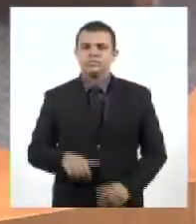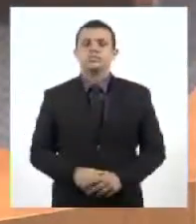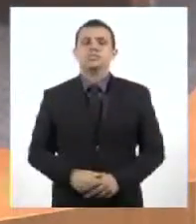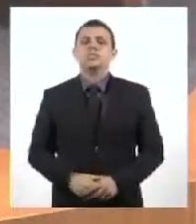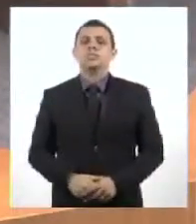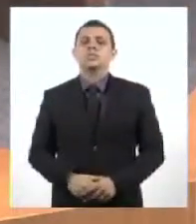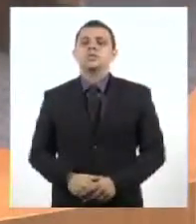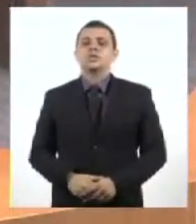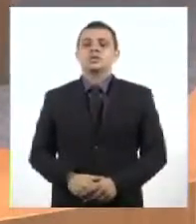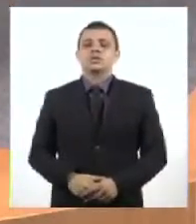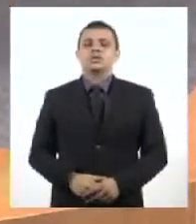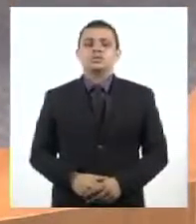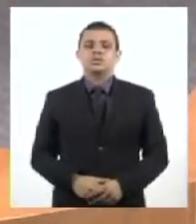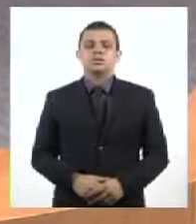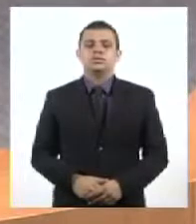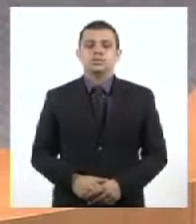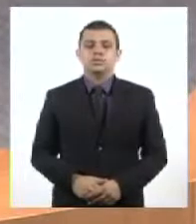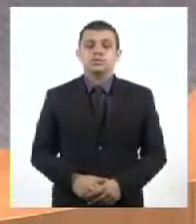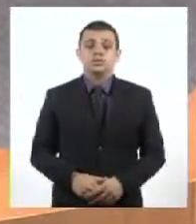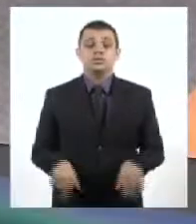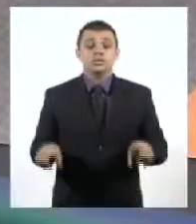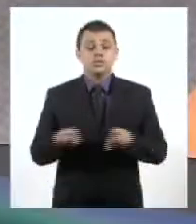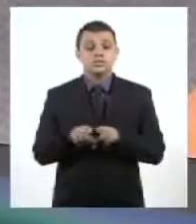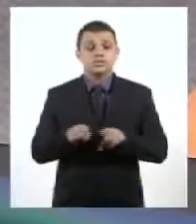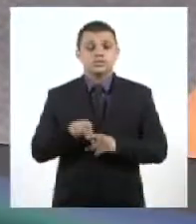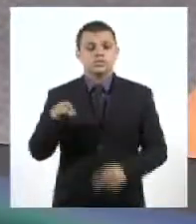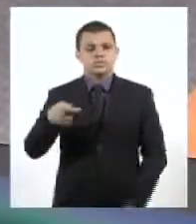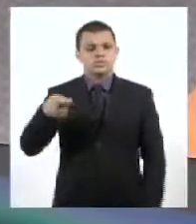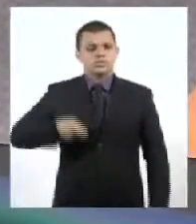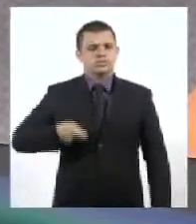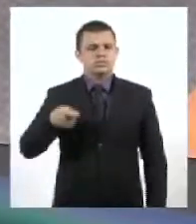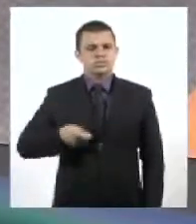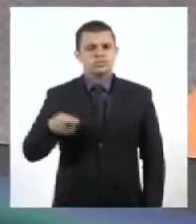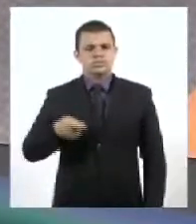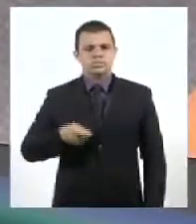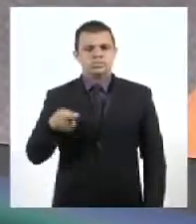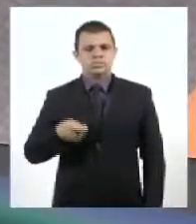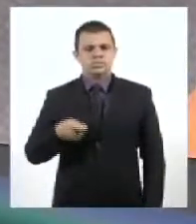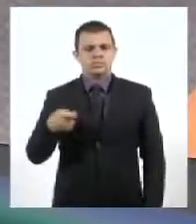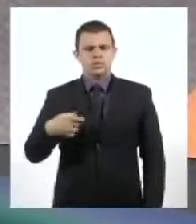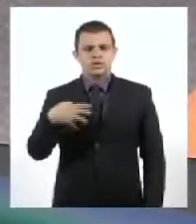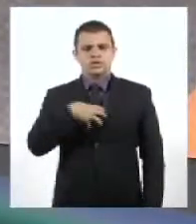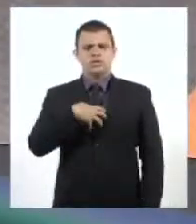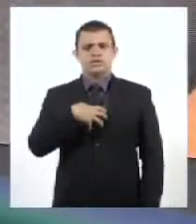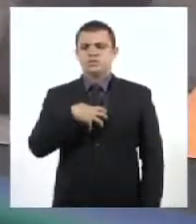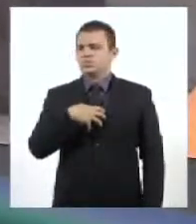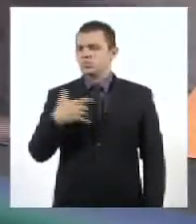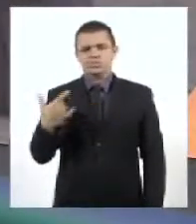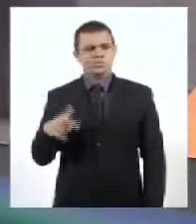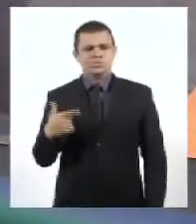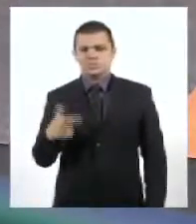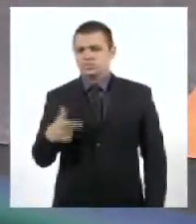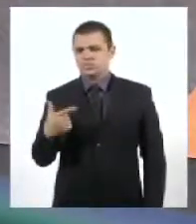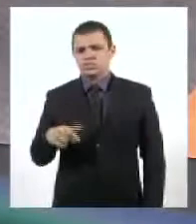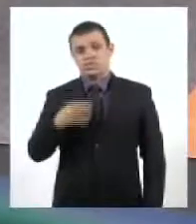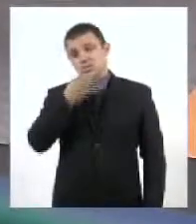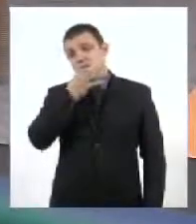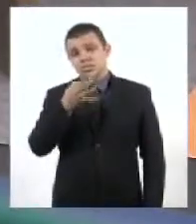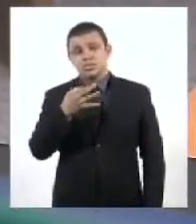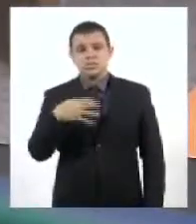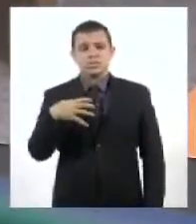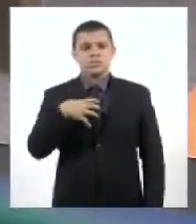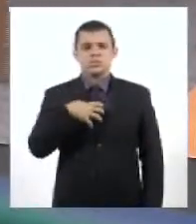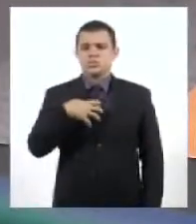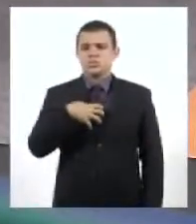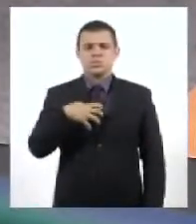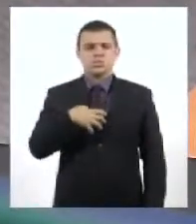conhecido, e colocando de forma muito dura um sentimento que nunca passou e nem passará, creio eu, que por gestor